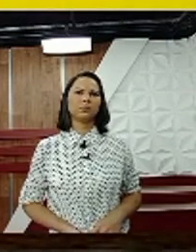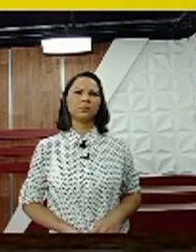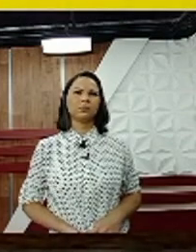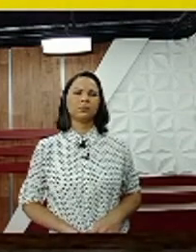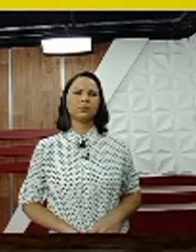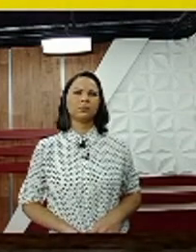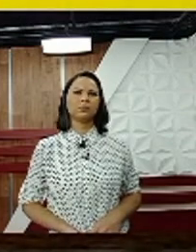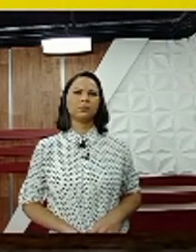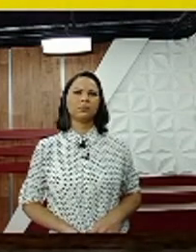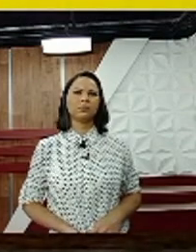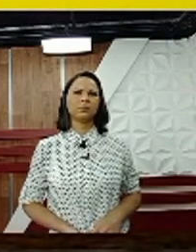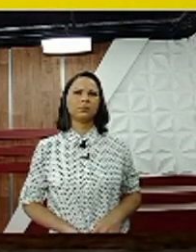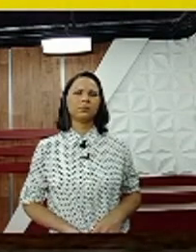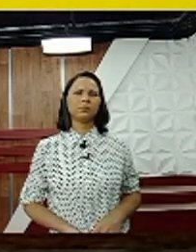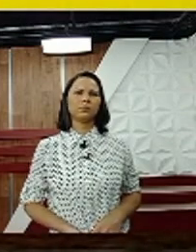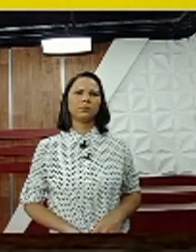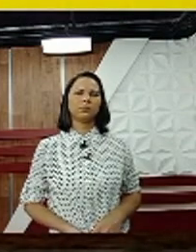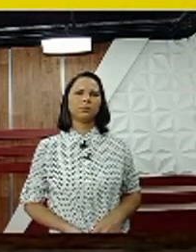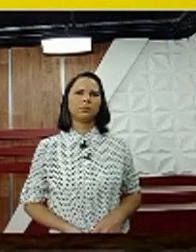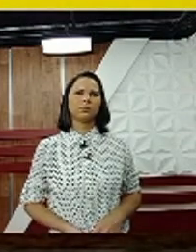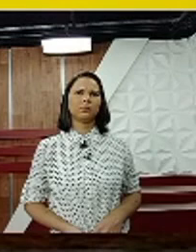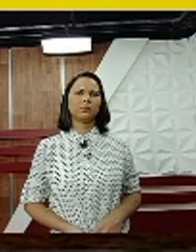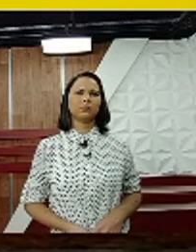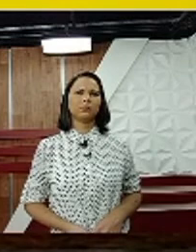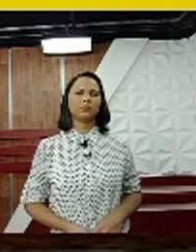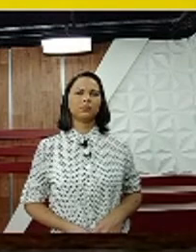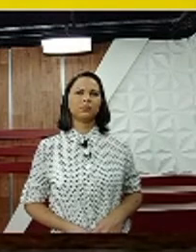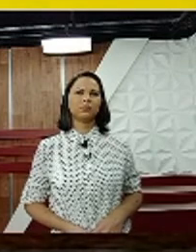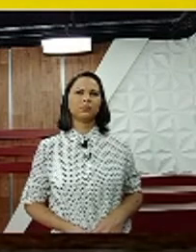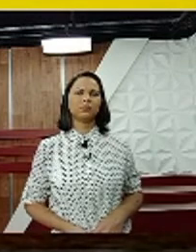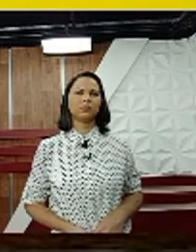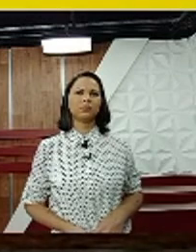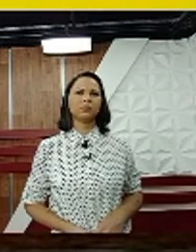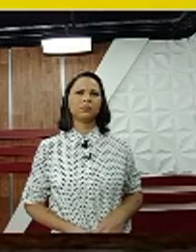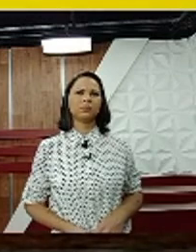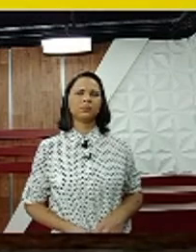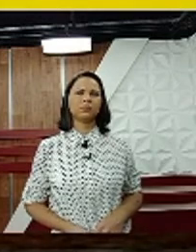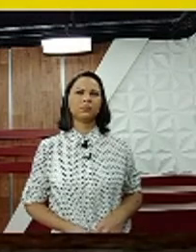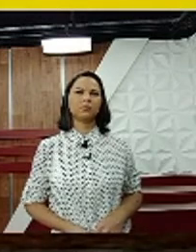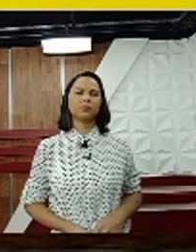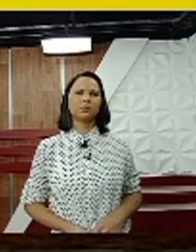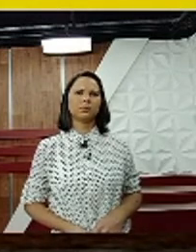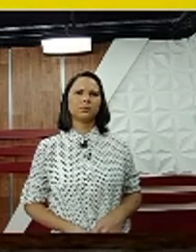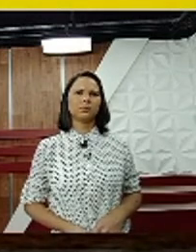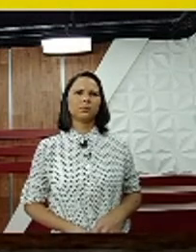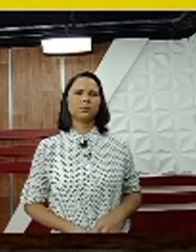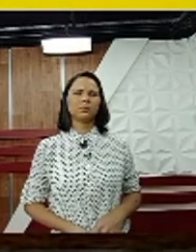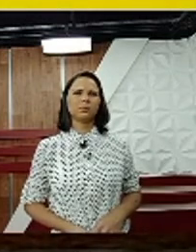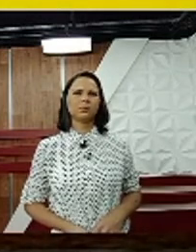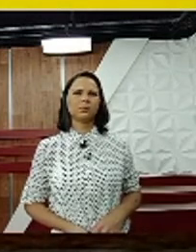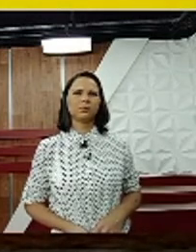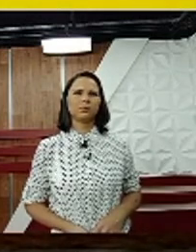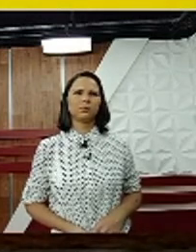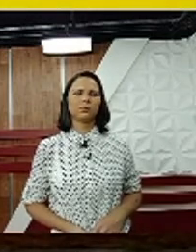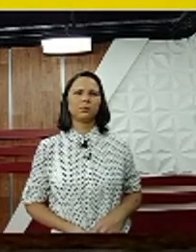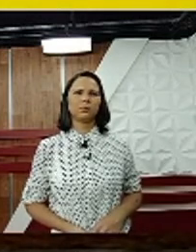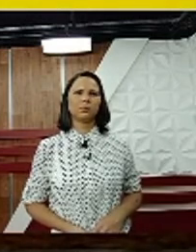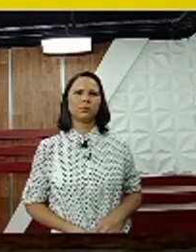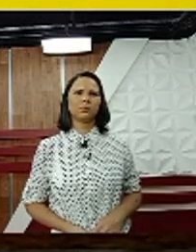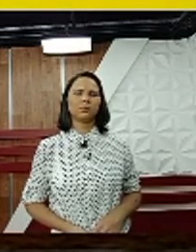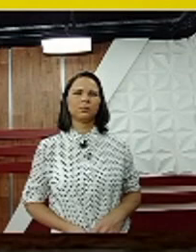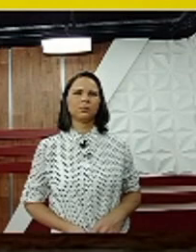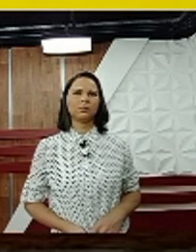decretado o fechamento do comércio aqui em Cachoeira do Sul, então a gente já estava com esse projeto um pouco antes, mas em nenhum momento a